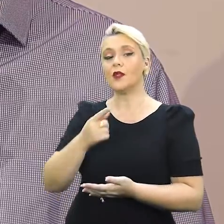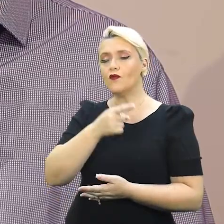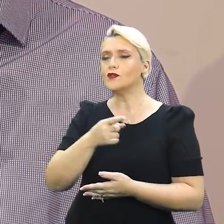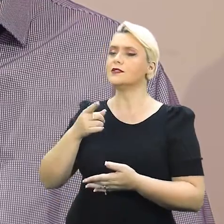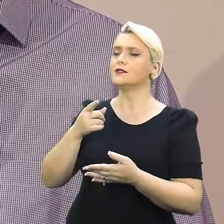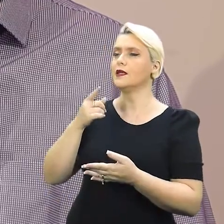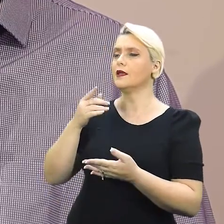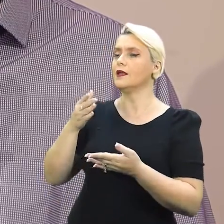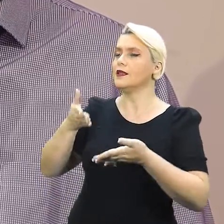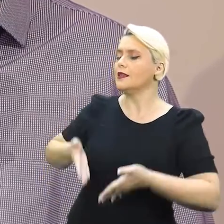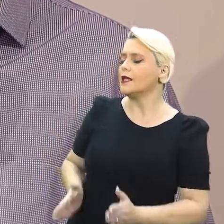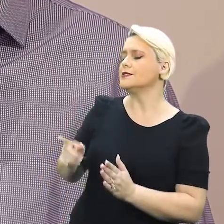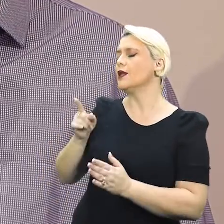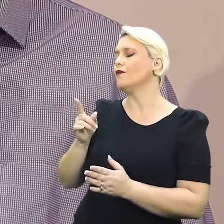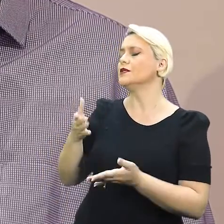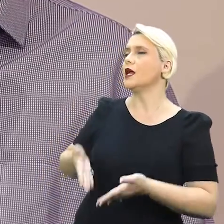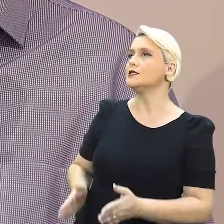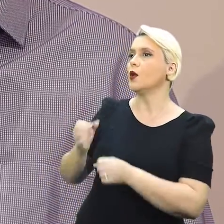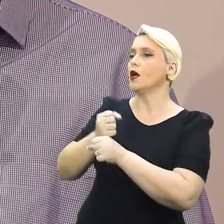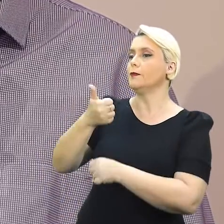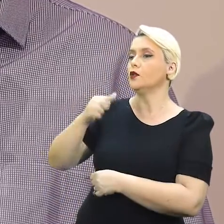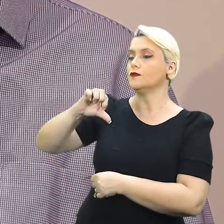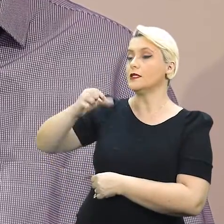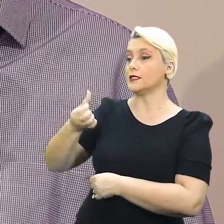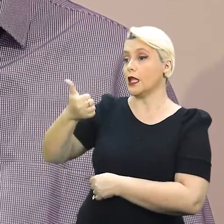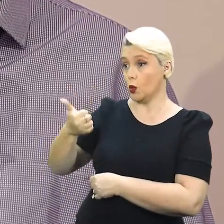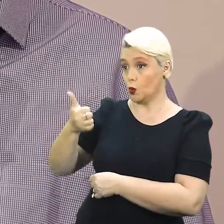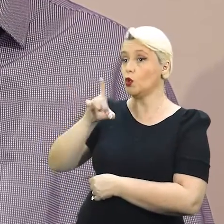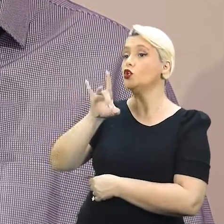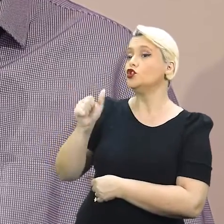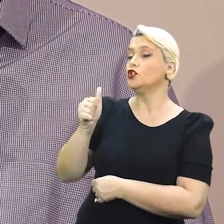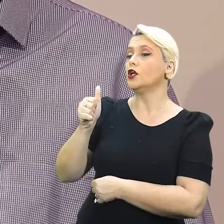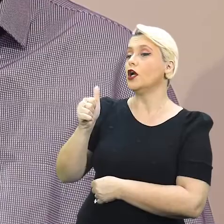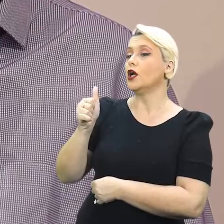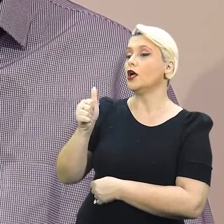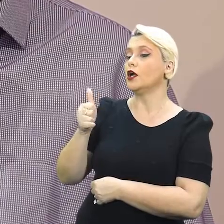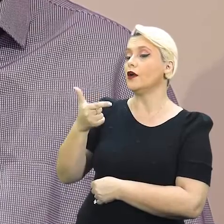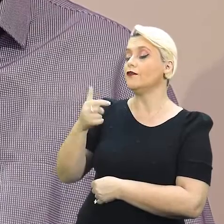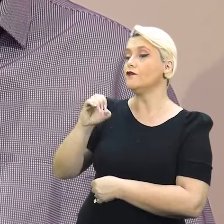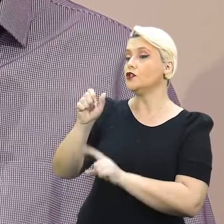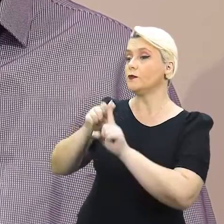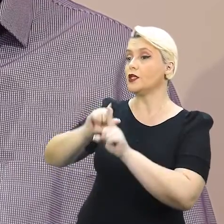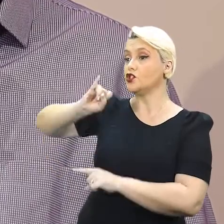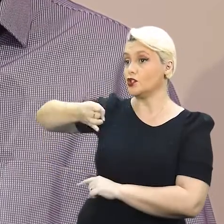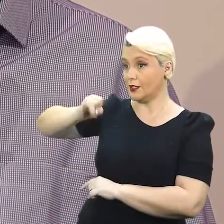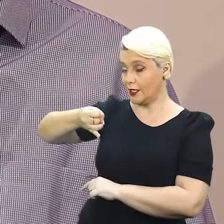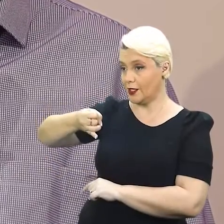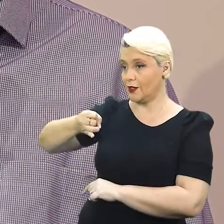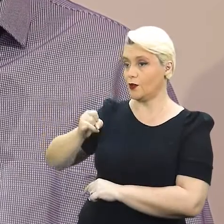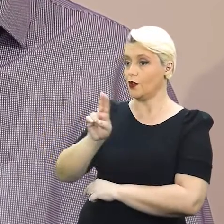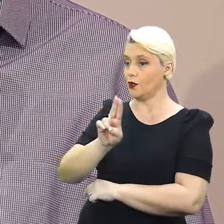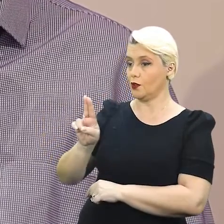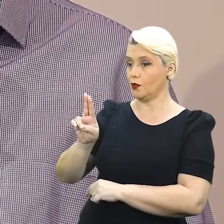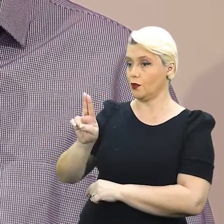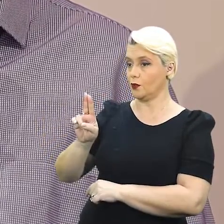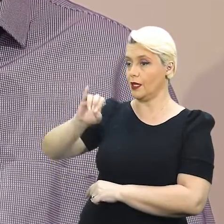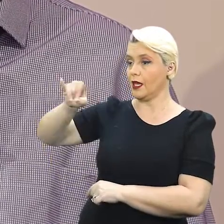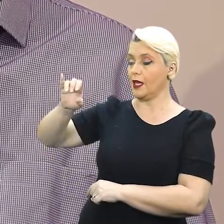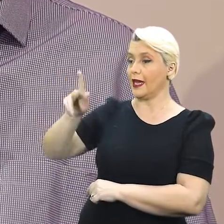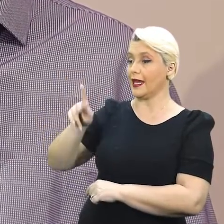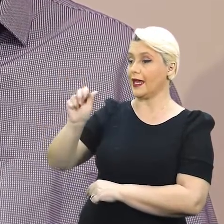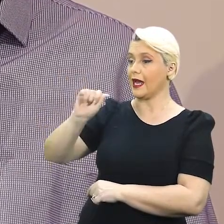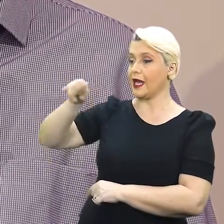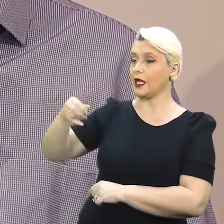em 1961, mais precisamente no dia 20 de janeiro, Cajuru é uma